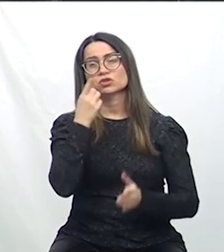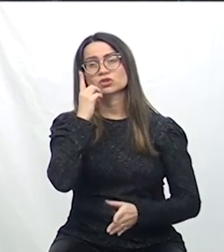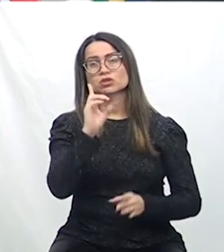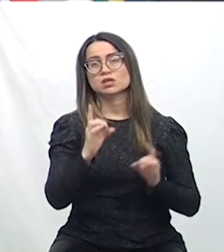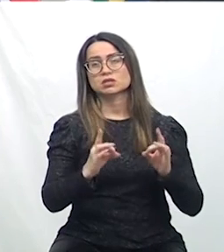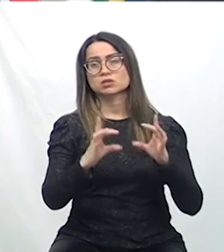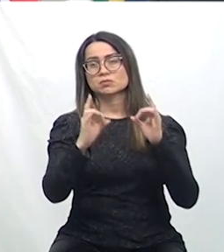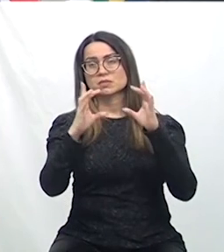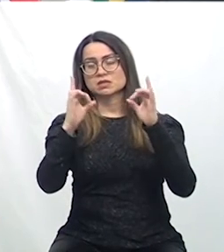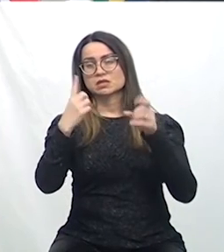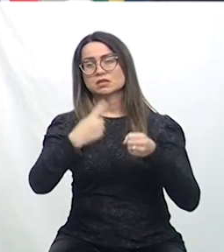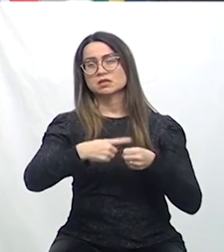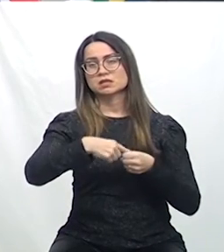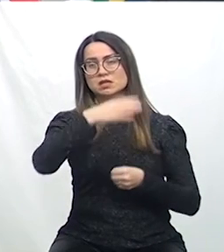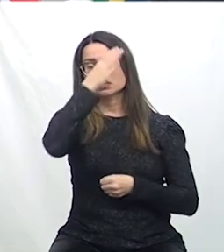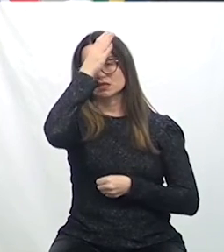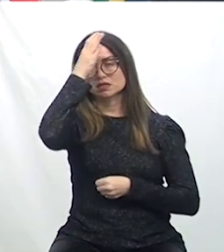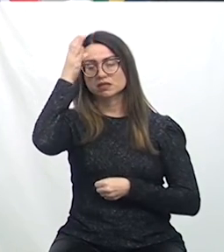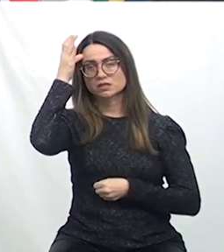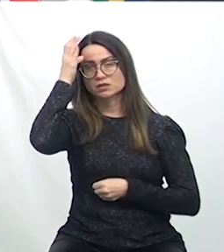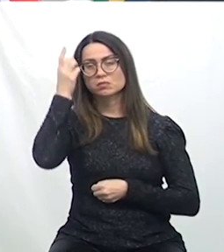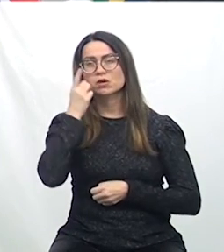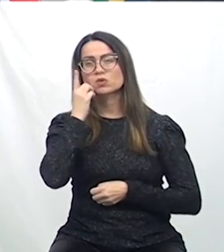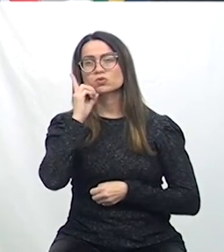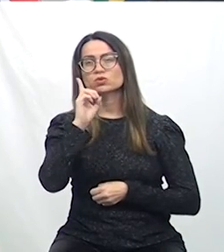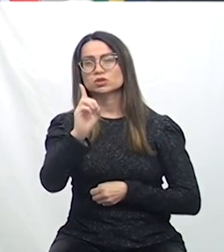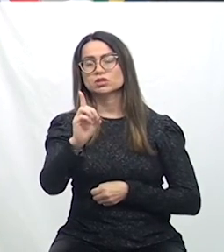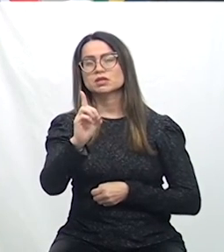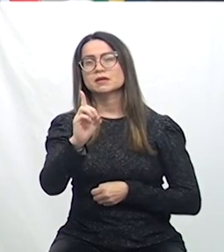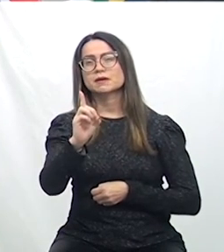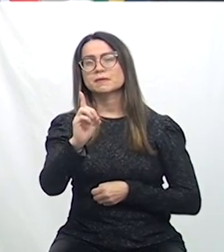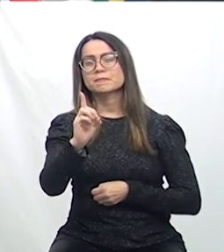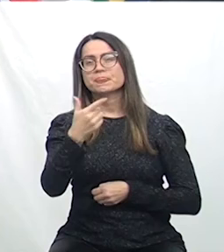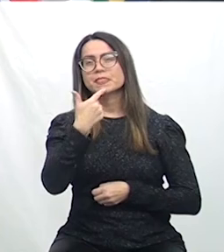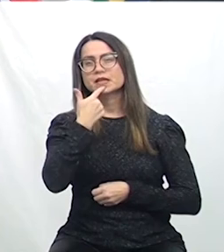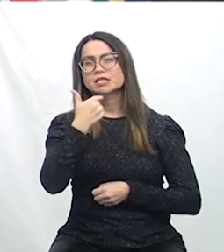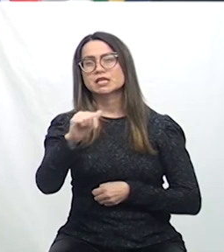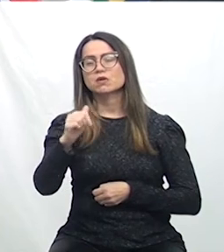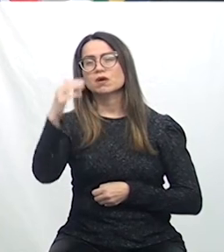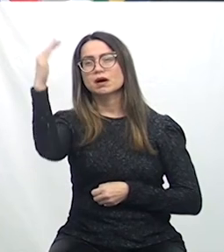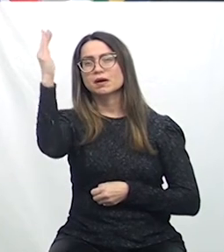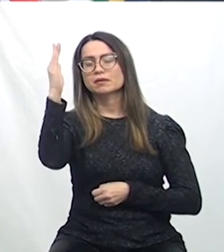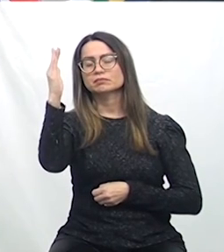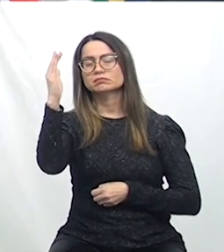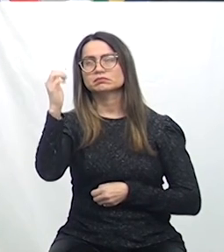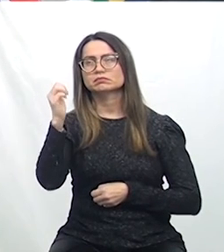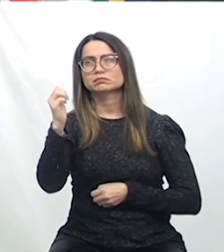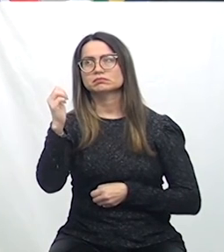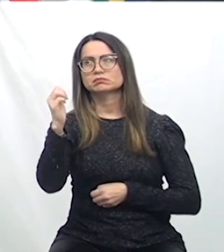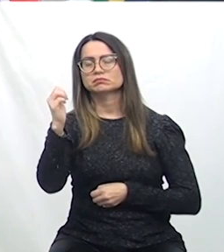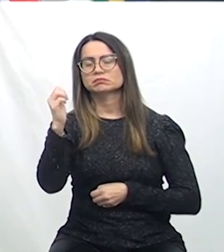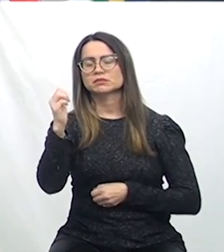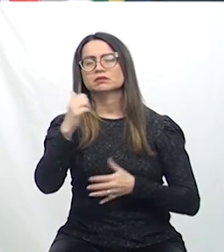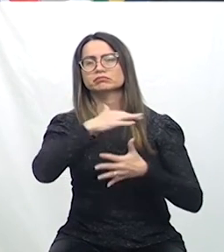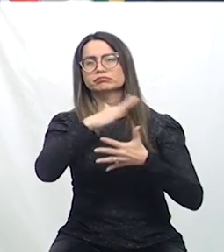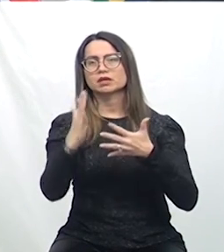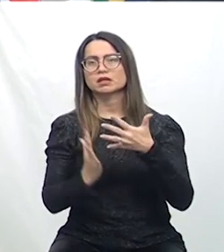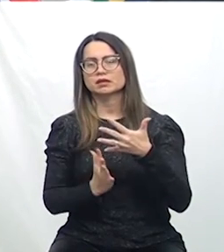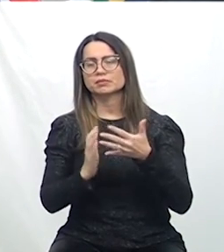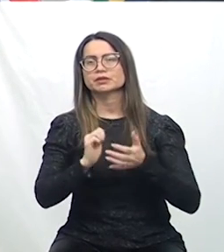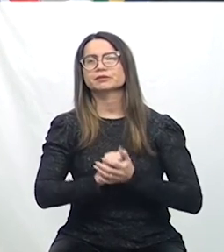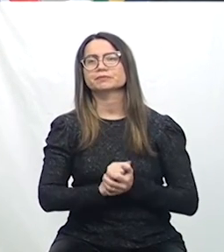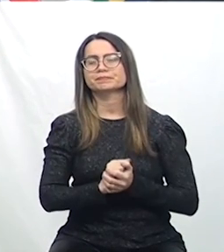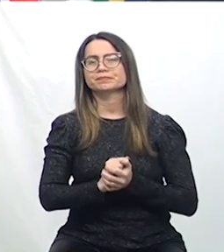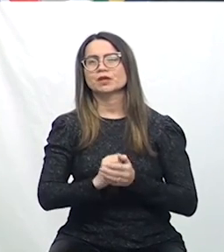do município de Criciúma o Dia Criciumense de Língua Brasileira de Sinais. A Comissão de Constituição, Justiça e